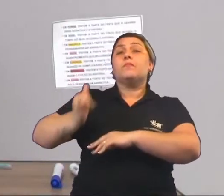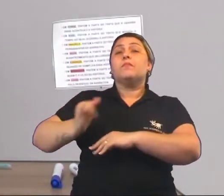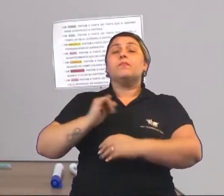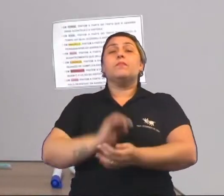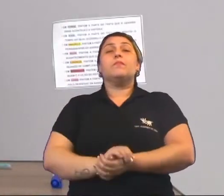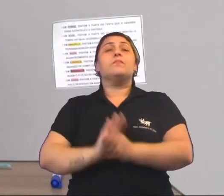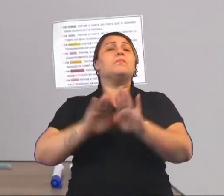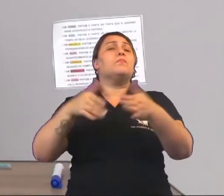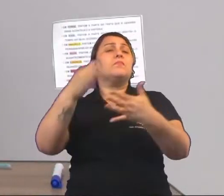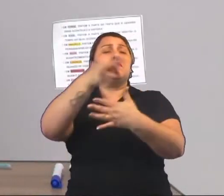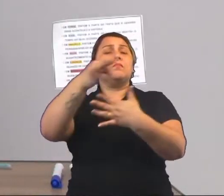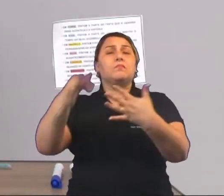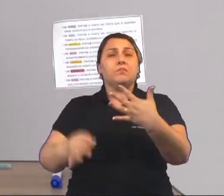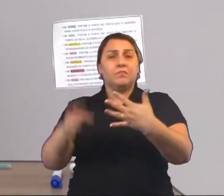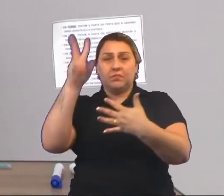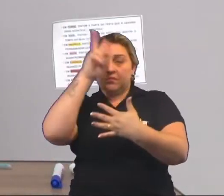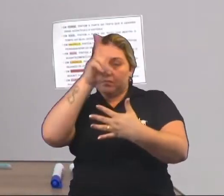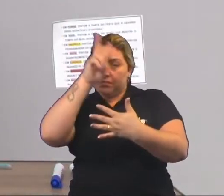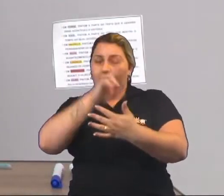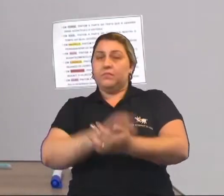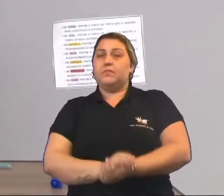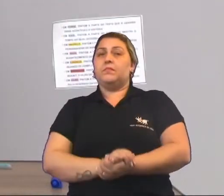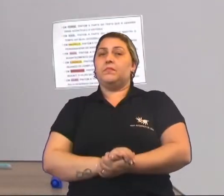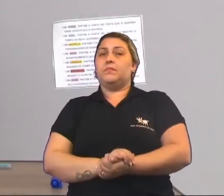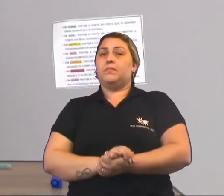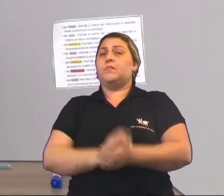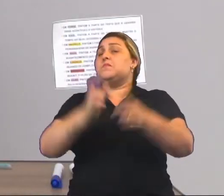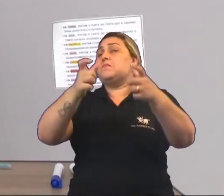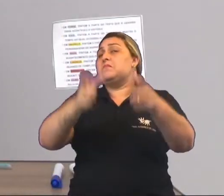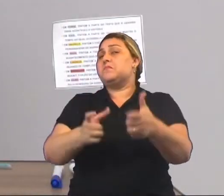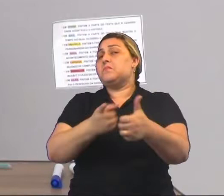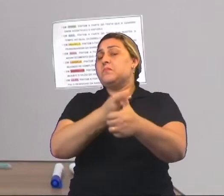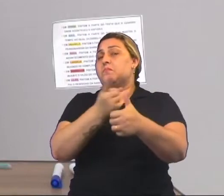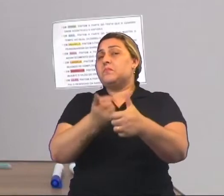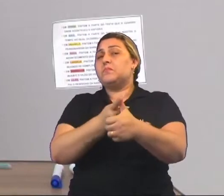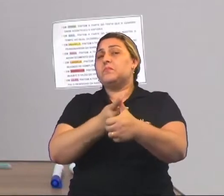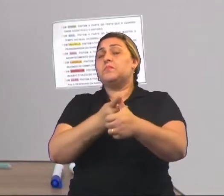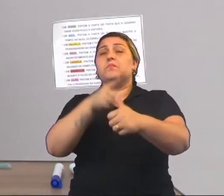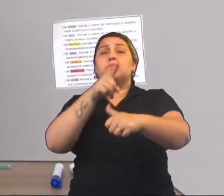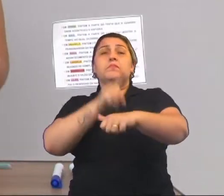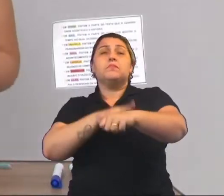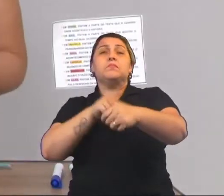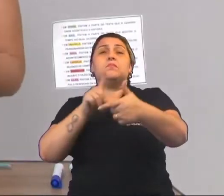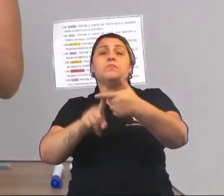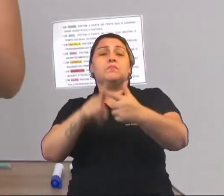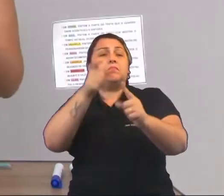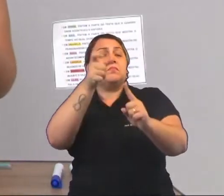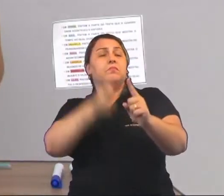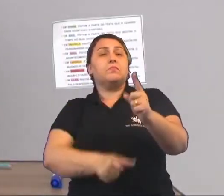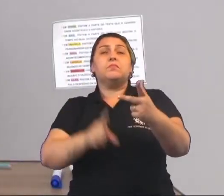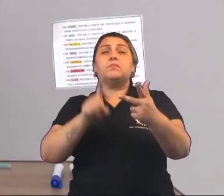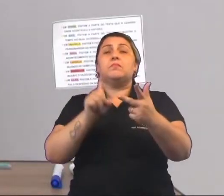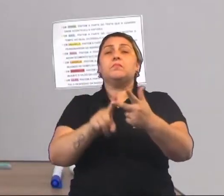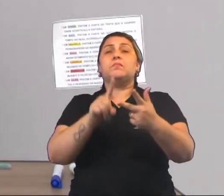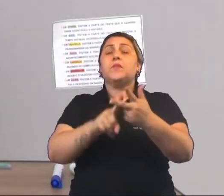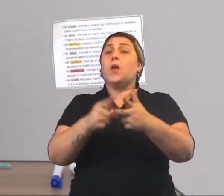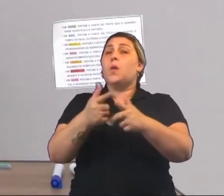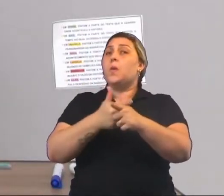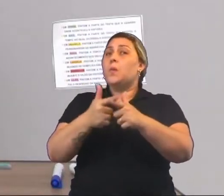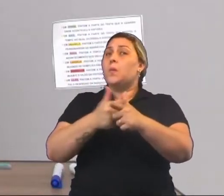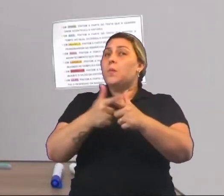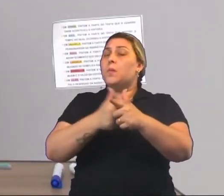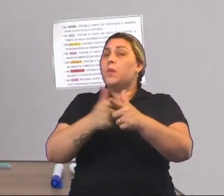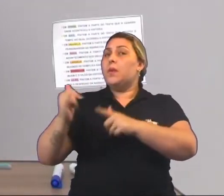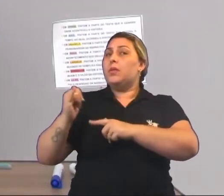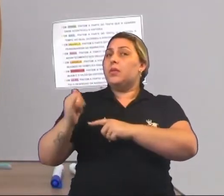Que elementos são esses? Vamos relembrar? Cenário, tempo, personagens, o problema